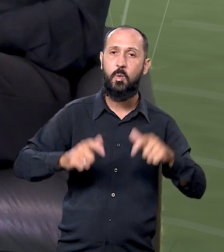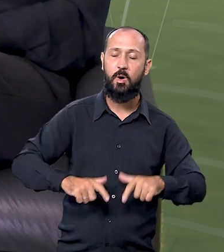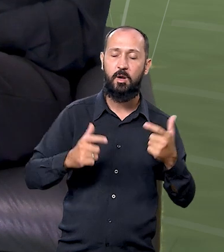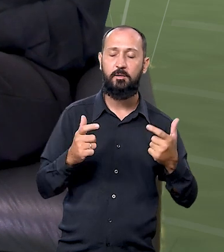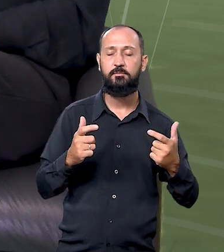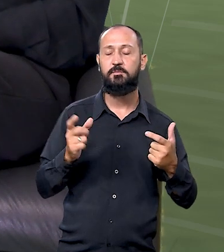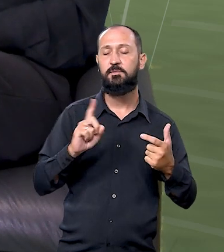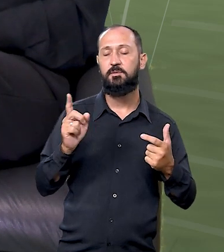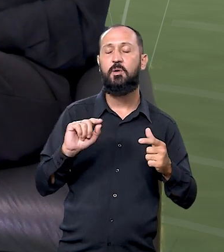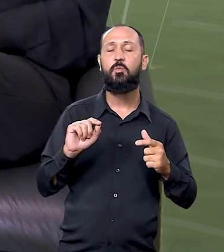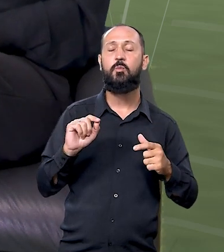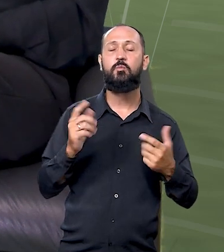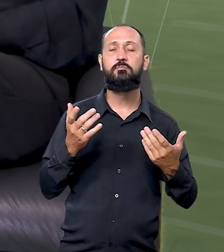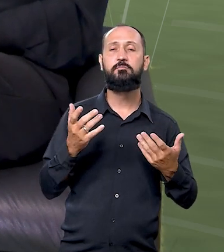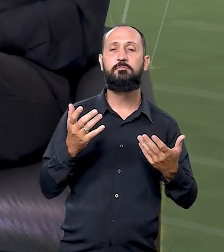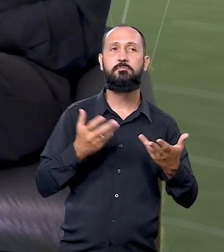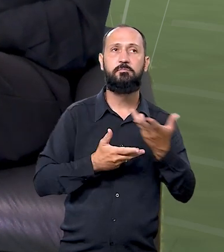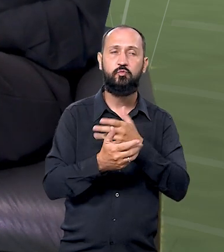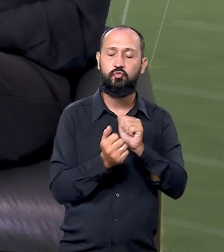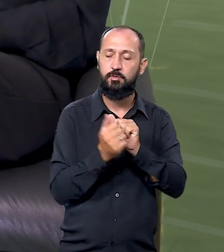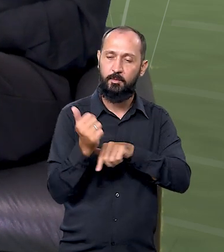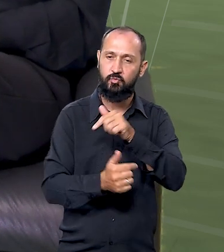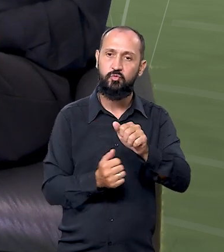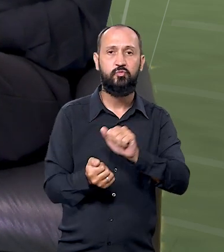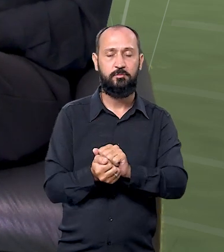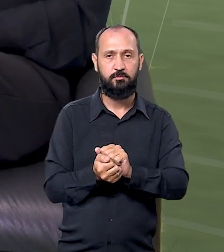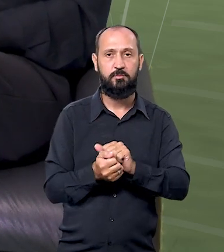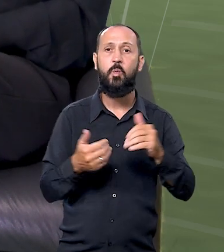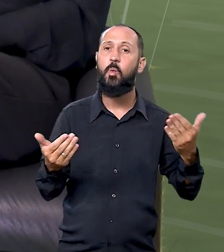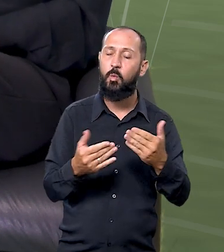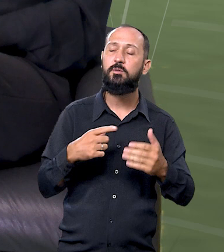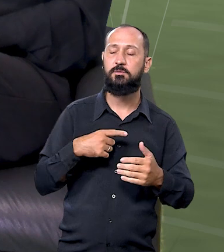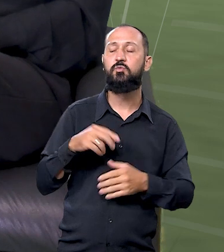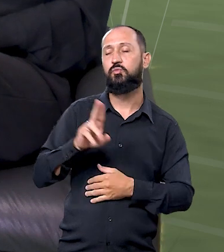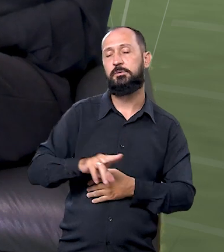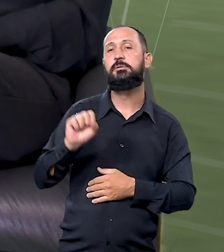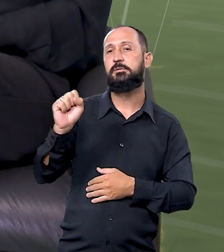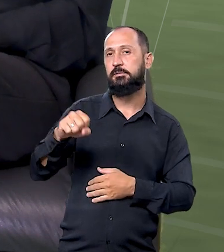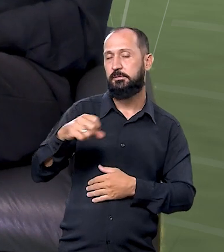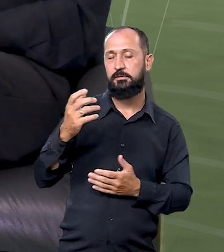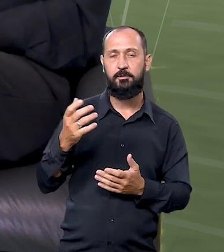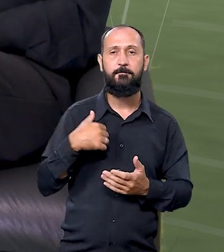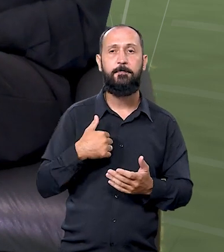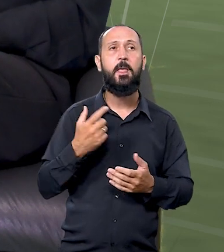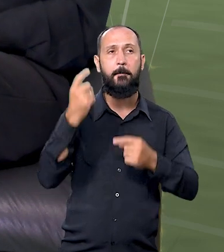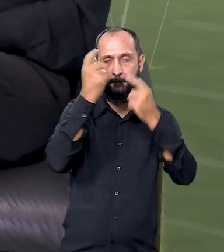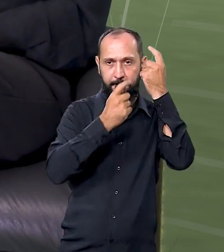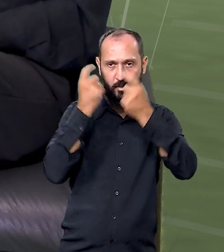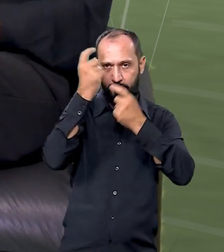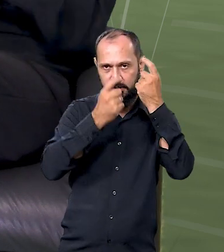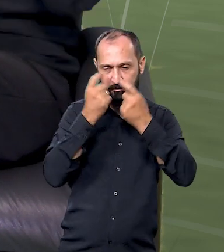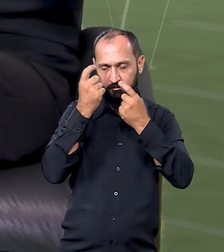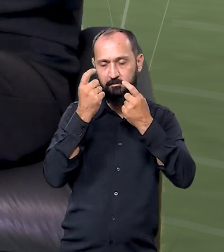os espaços e não dividirmos os outros trabalhos? Então, hoje a gente ocupa mais espaços, eu vejo que há